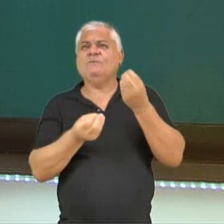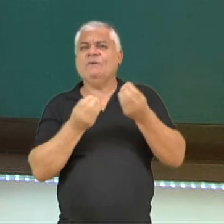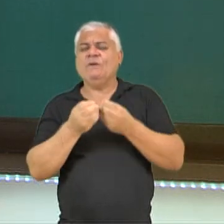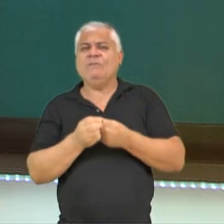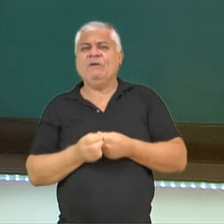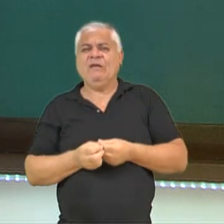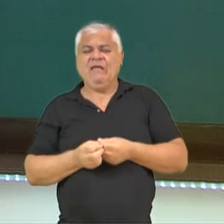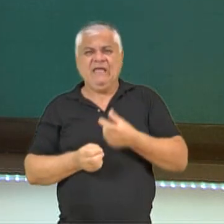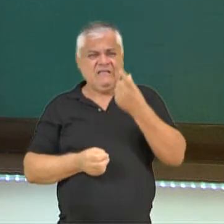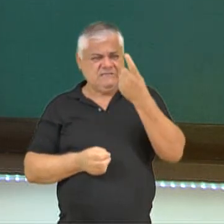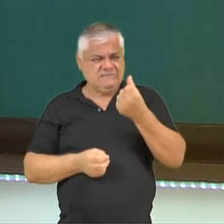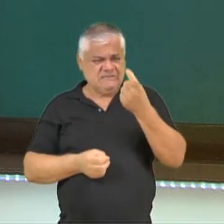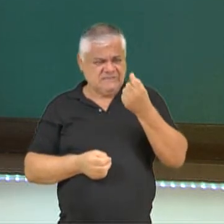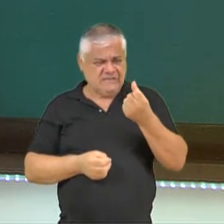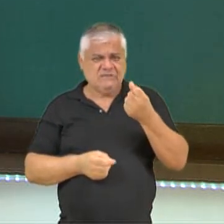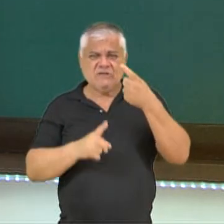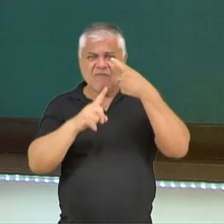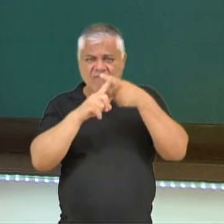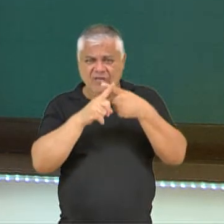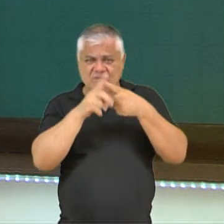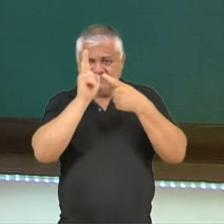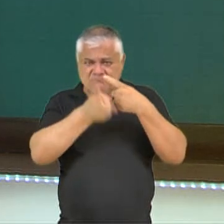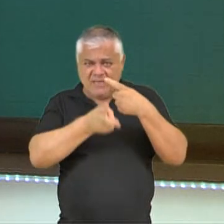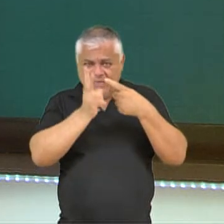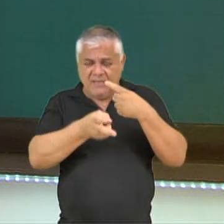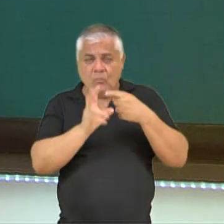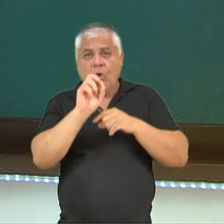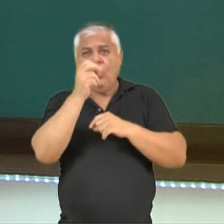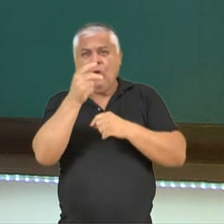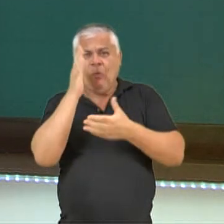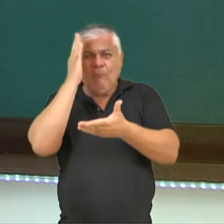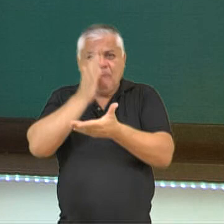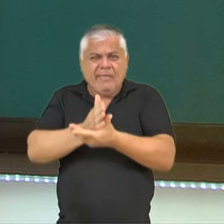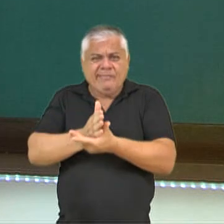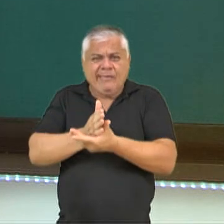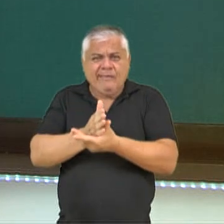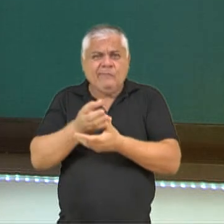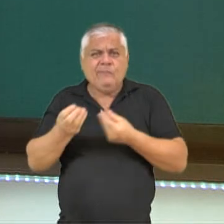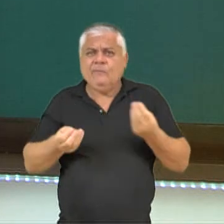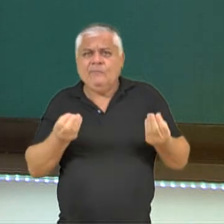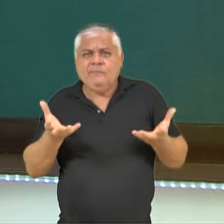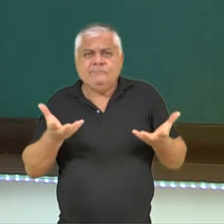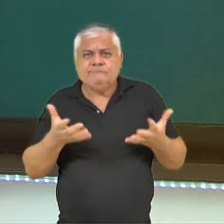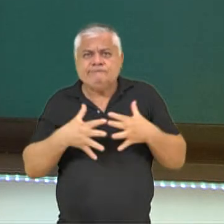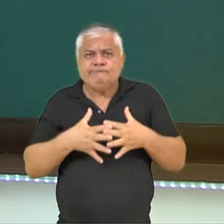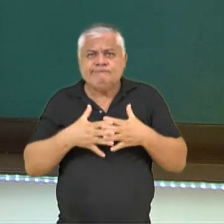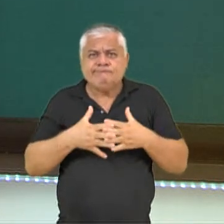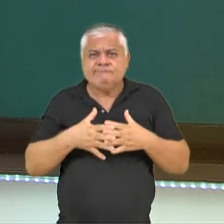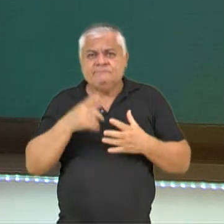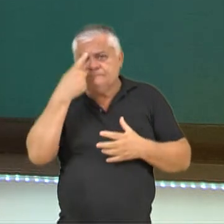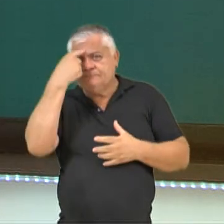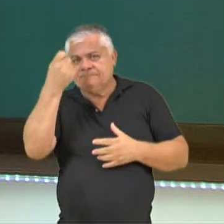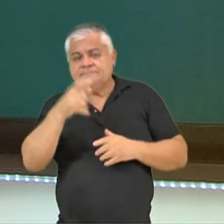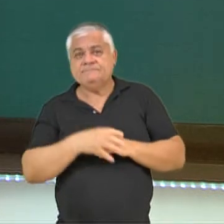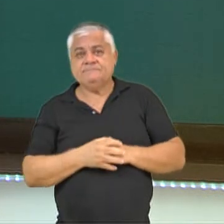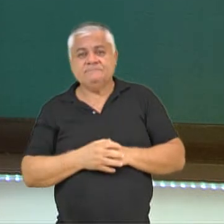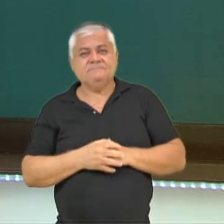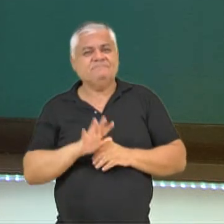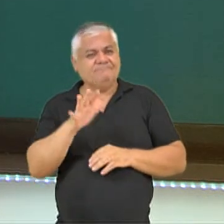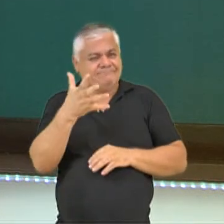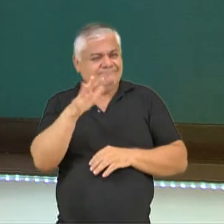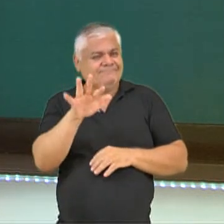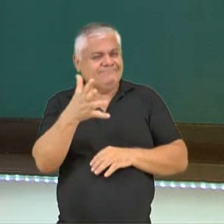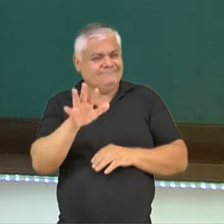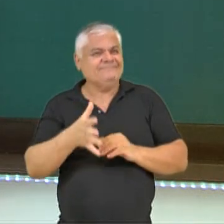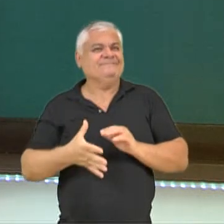vezes ele mesmo, vezes um pedaço dele? A ideia? É por aí, é mais ou